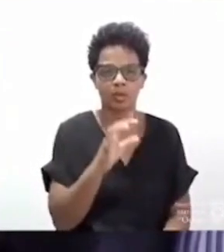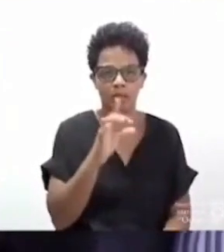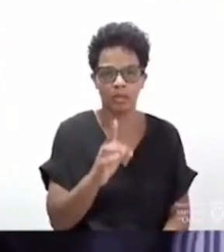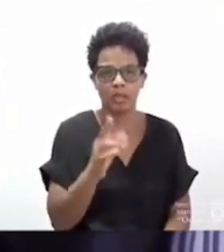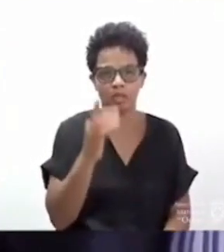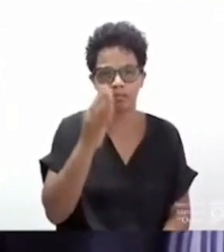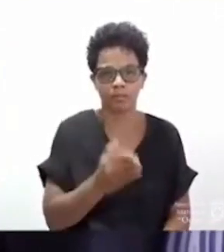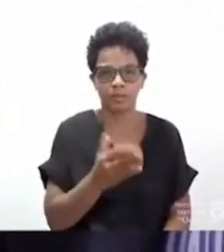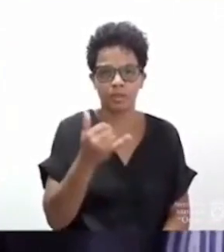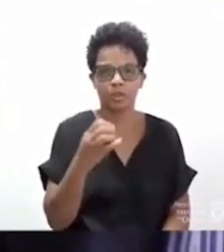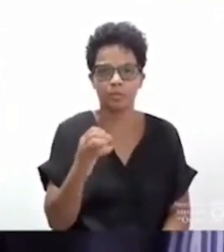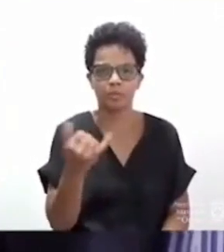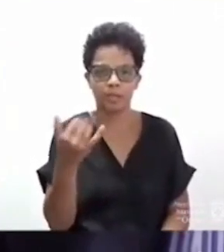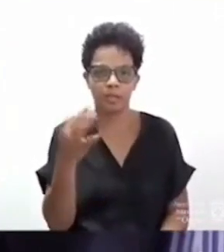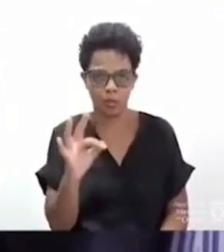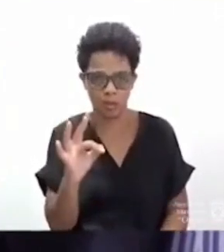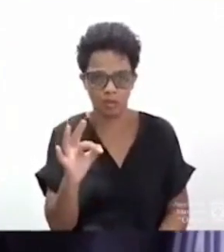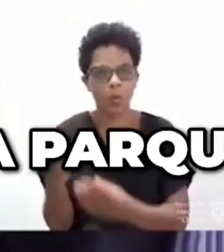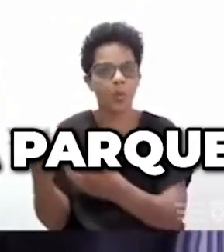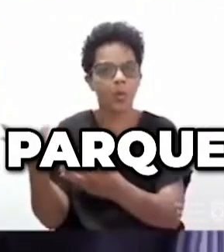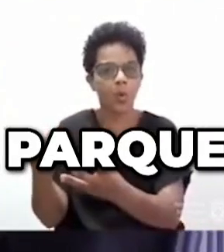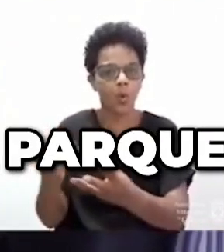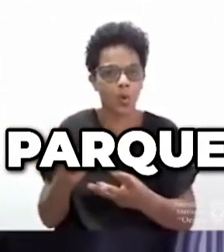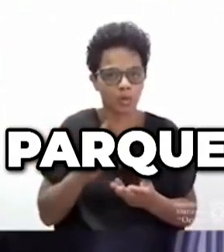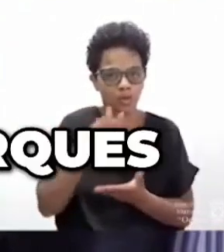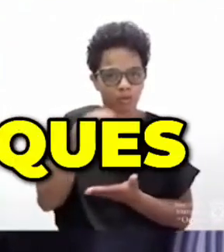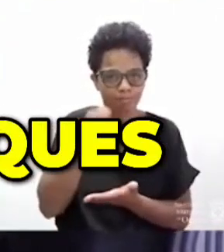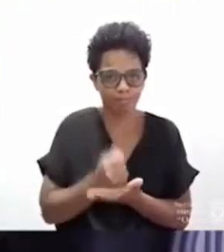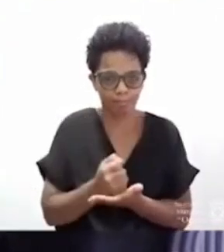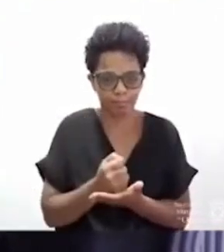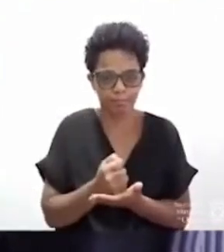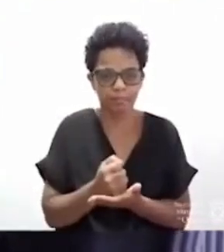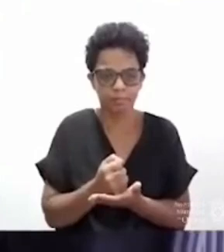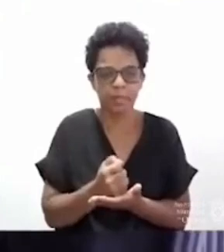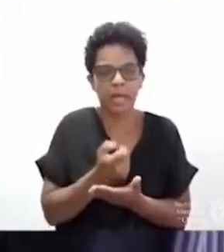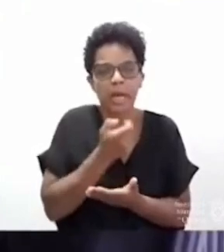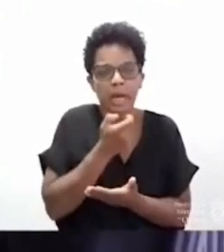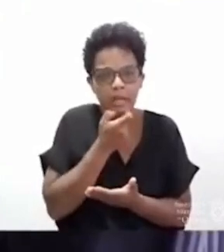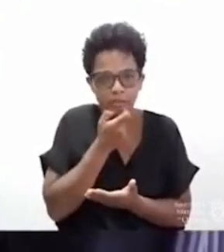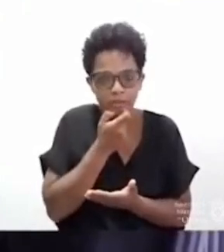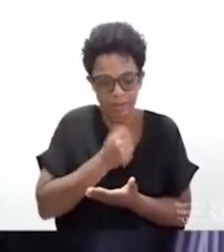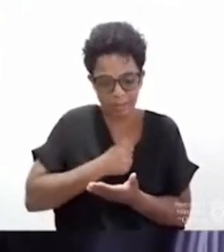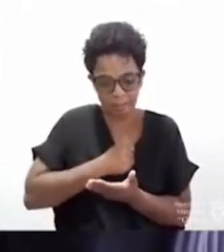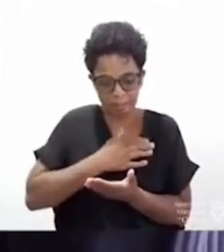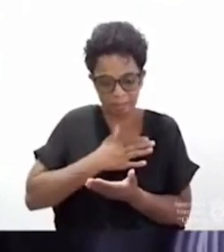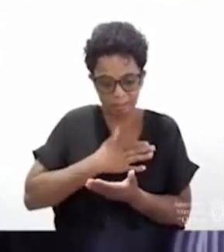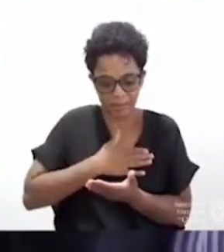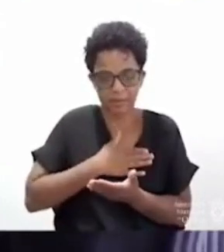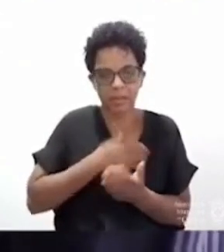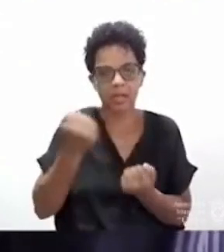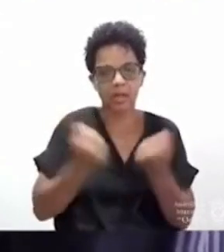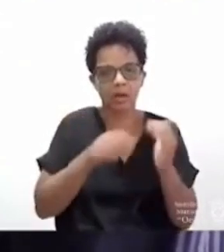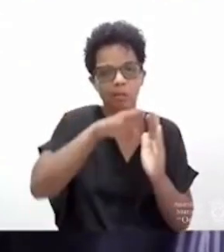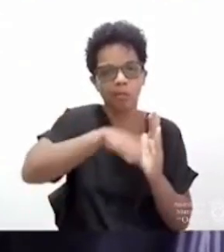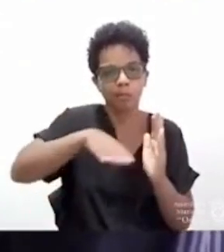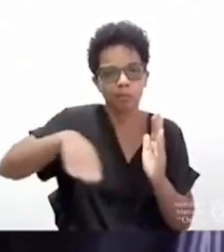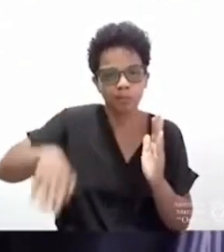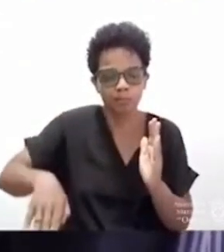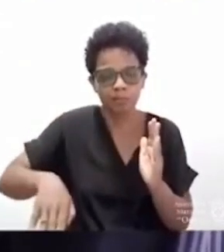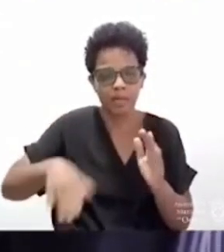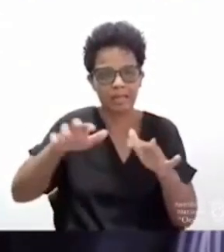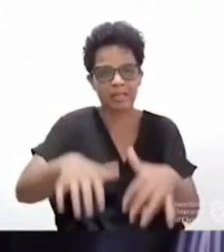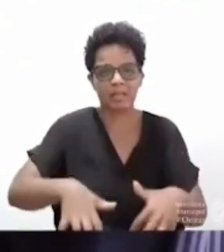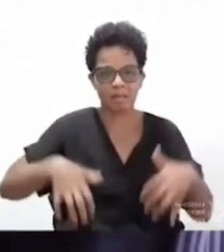546/2024 das contas consolidadas. Apenas a Parques Tejo aqui veio à Assembleia para aprovar